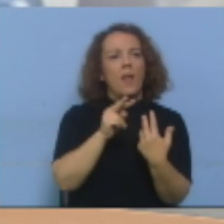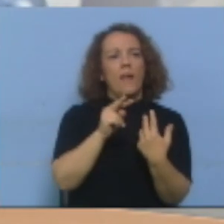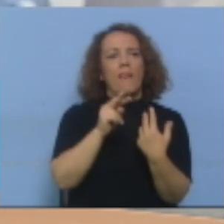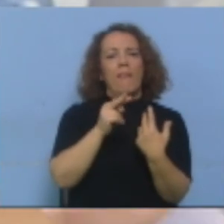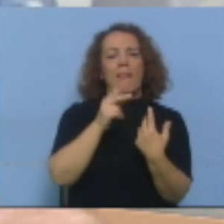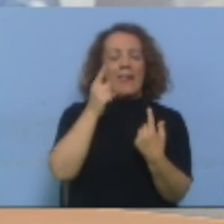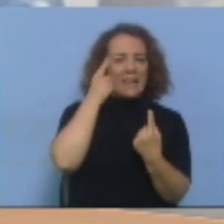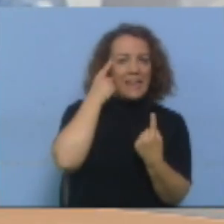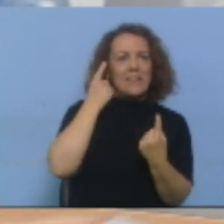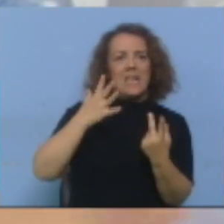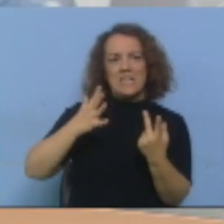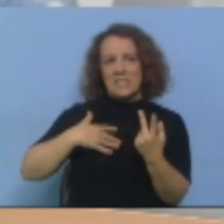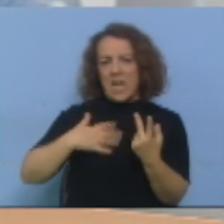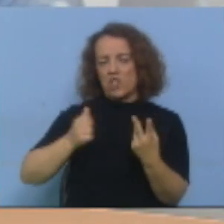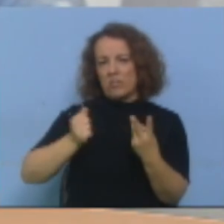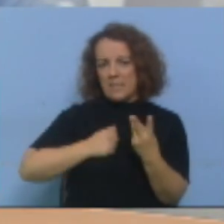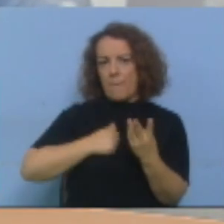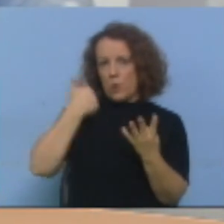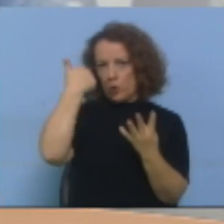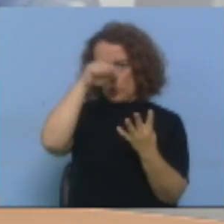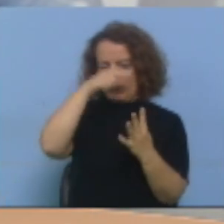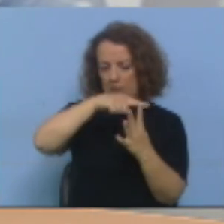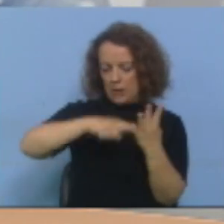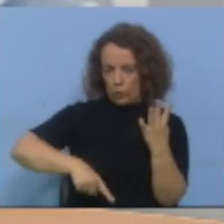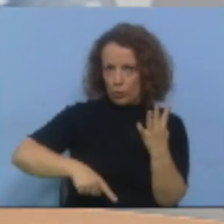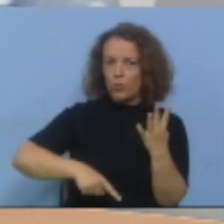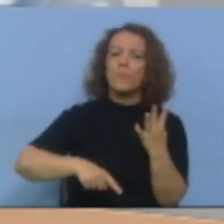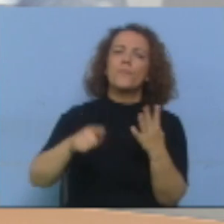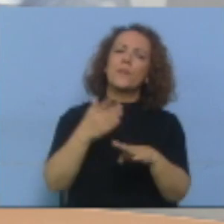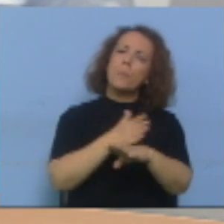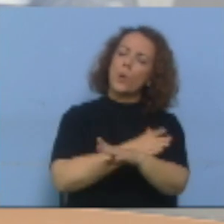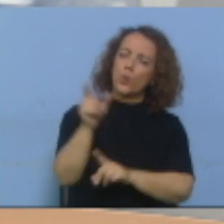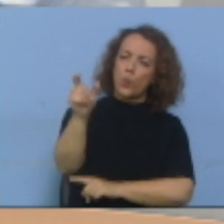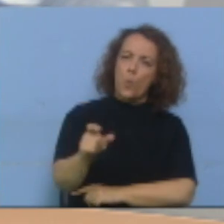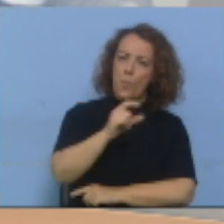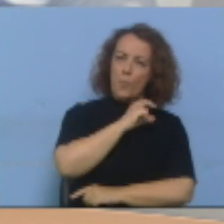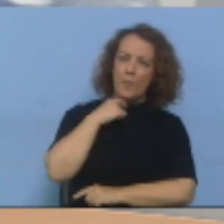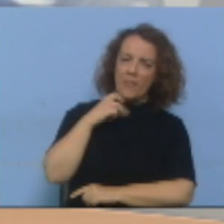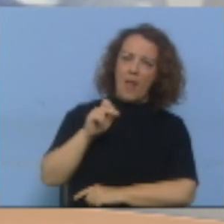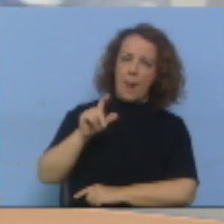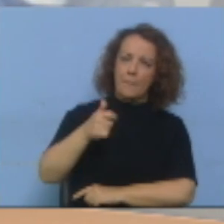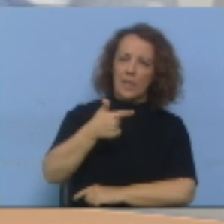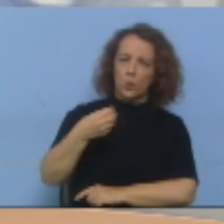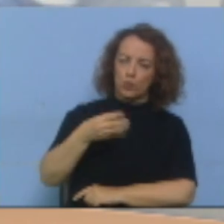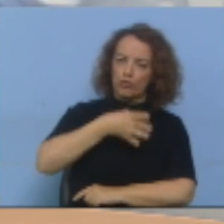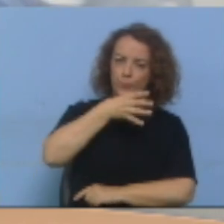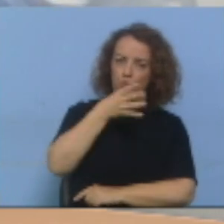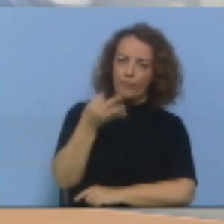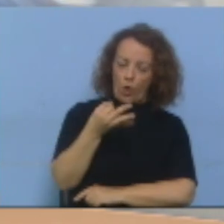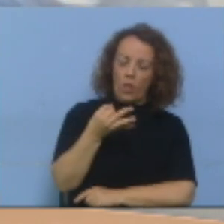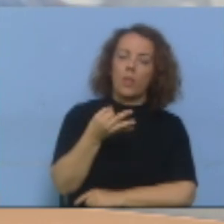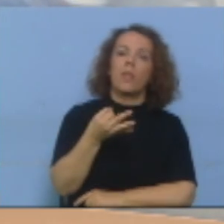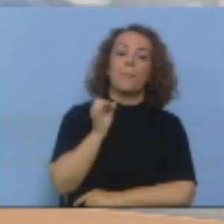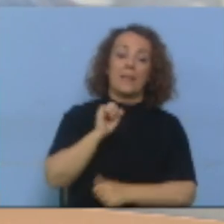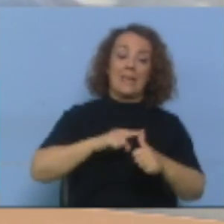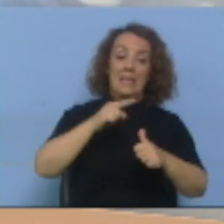de quinta, sexta, sábado e domingo. Há pouco o Padre Alberto Gomes já falou nesse encontro do clero com o seu bispo, em